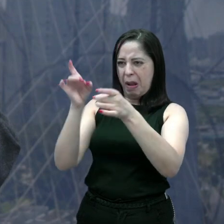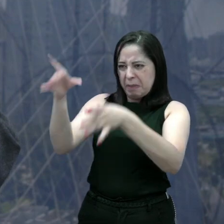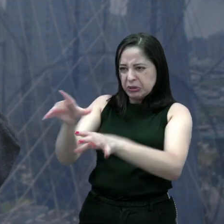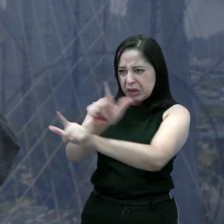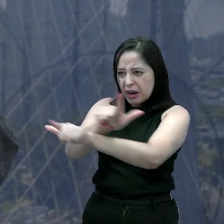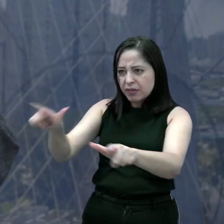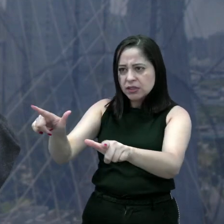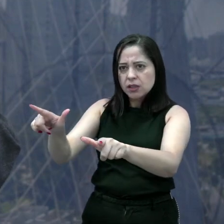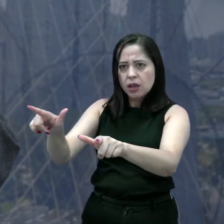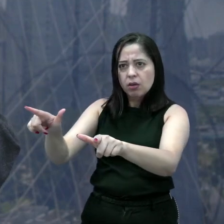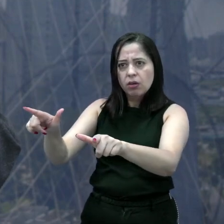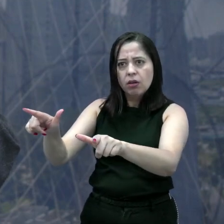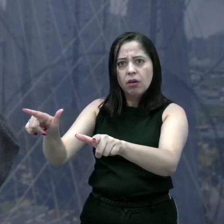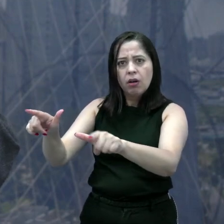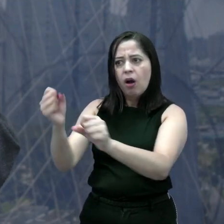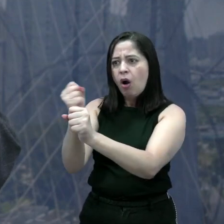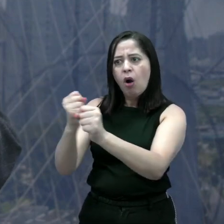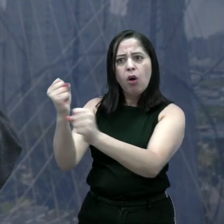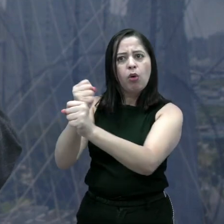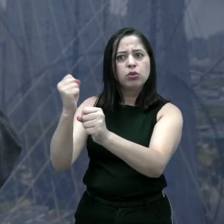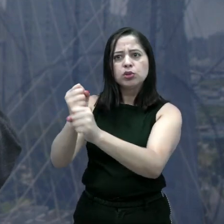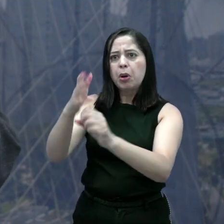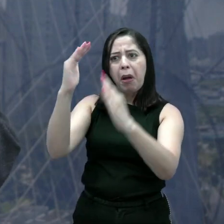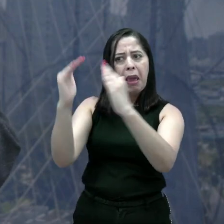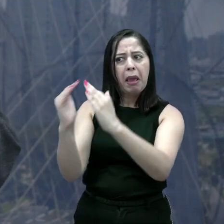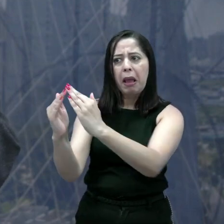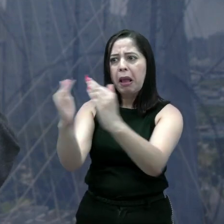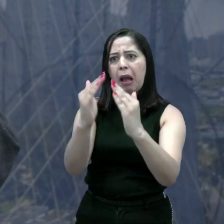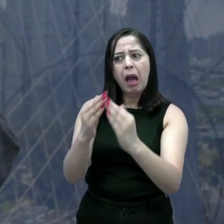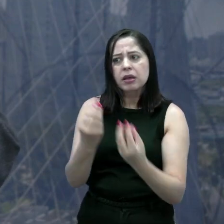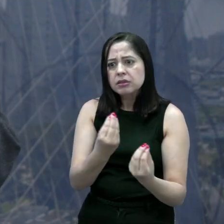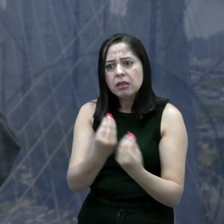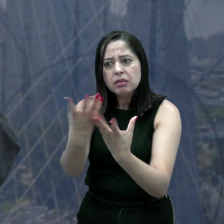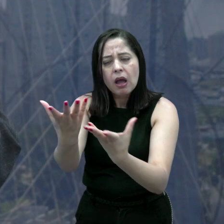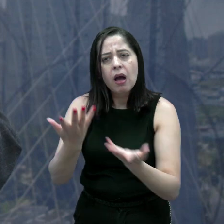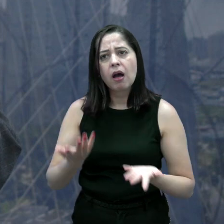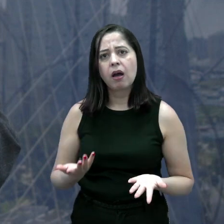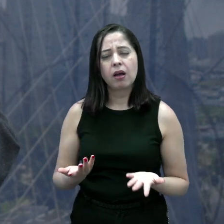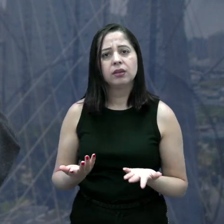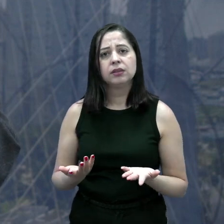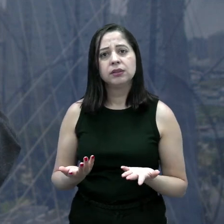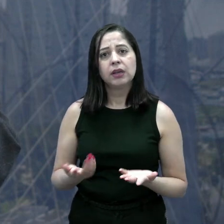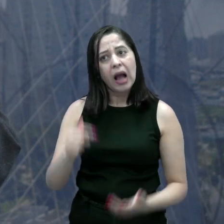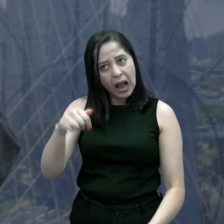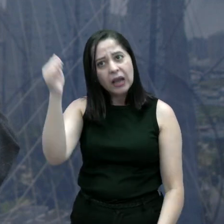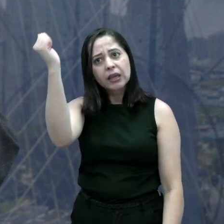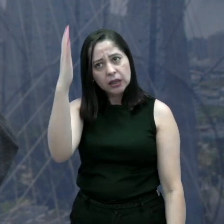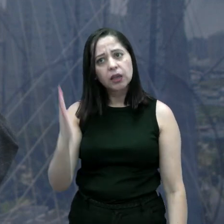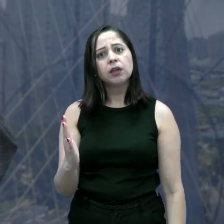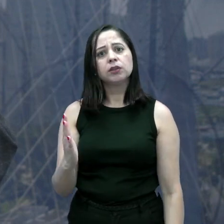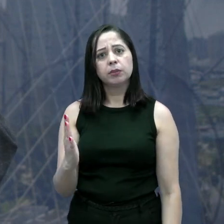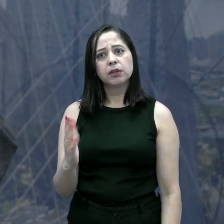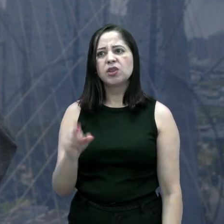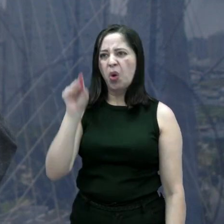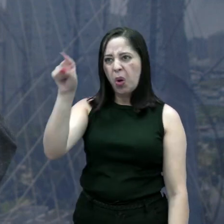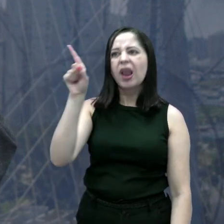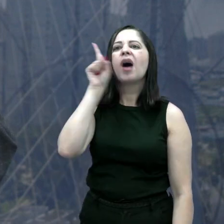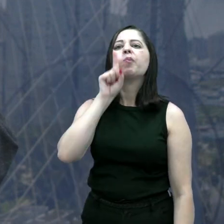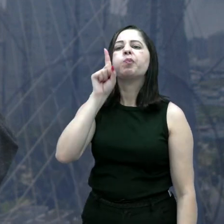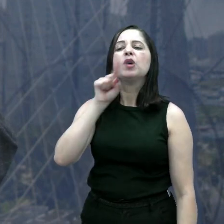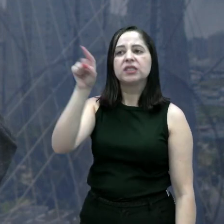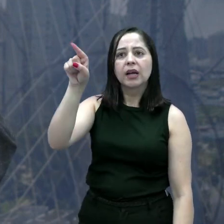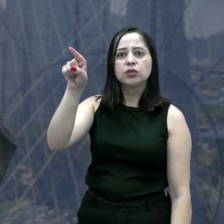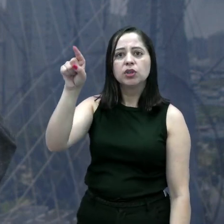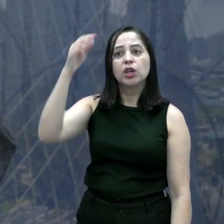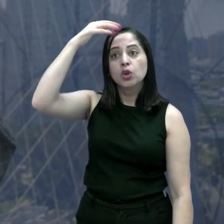constrói um belíssimo abrigo para refugiados. E é engraçado que a gente pode fazer isso aqui no Brasil, e o Trump pode fazer melhor ainda nos Estados Unidos, porque o